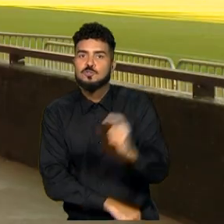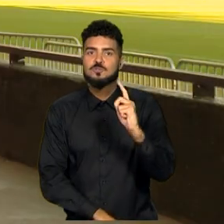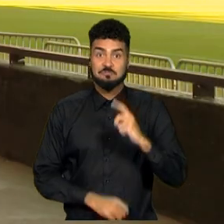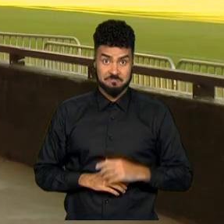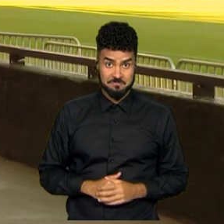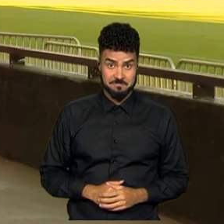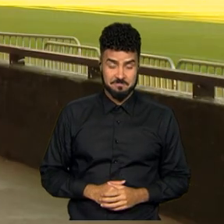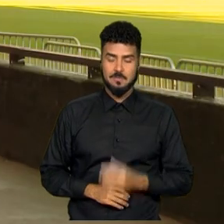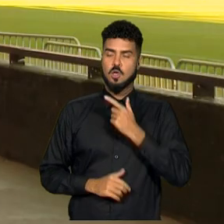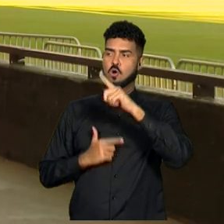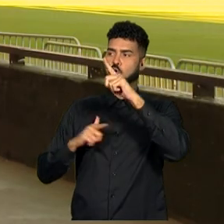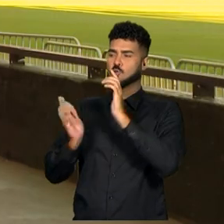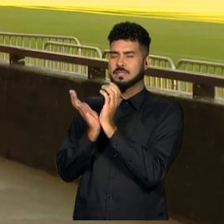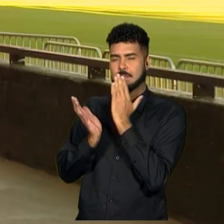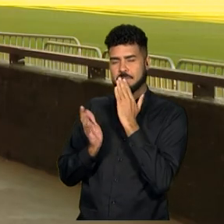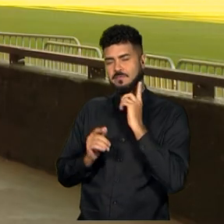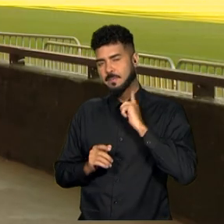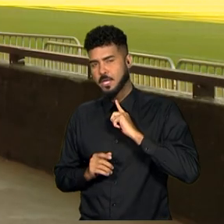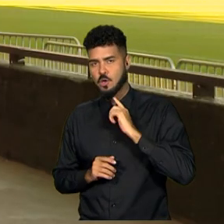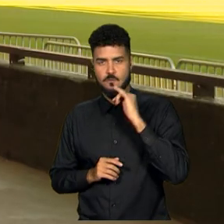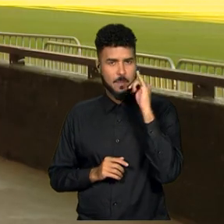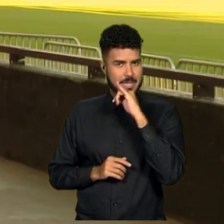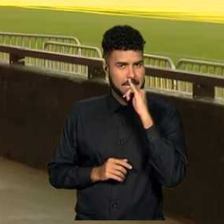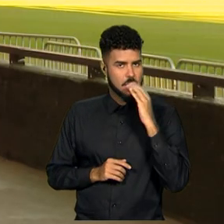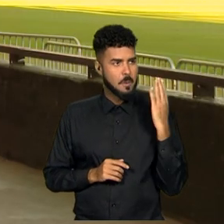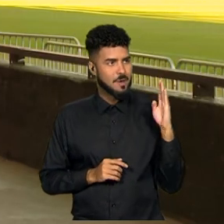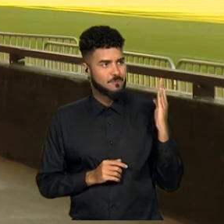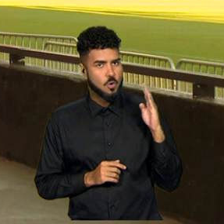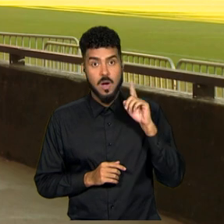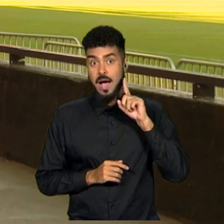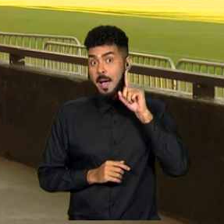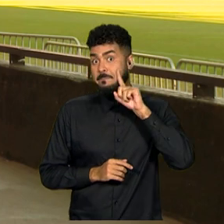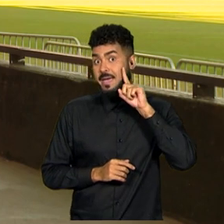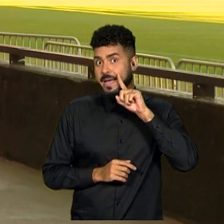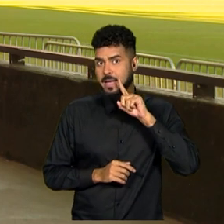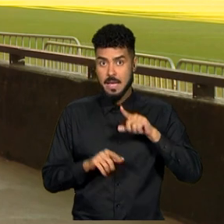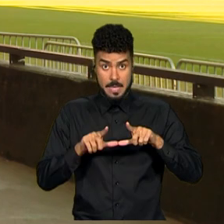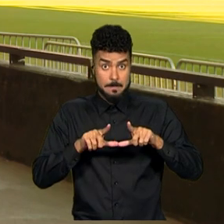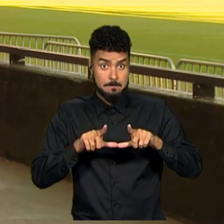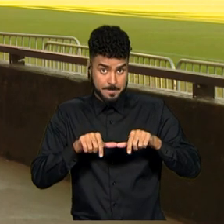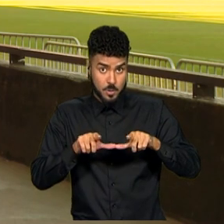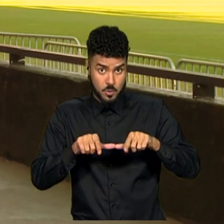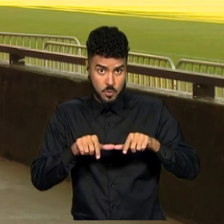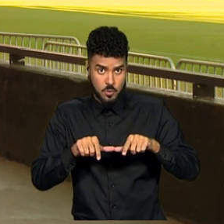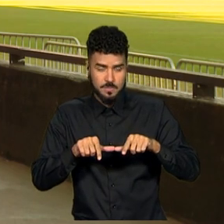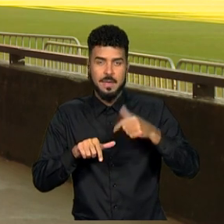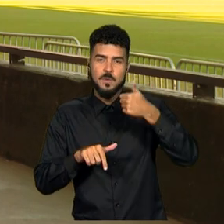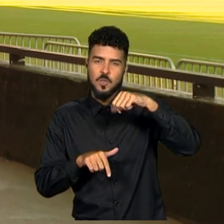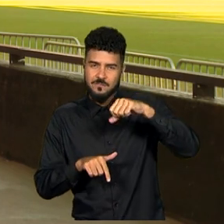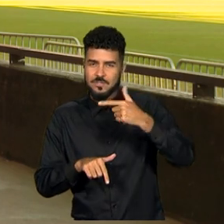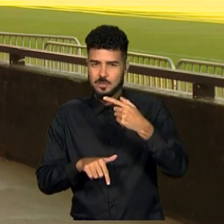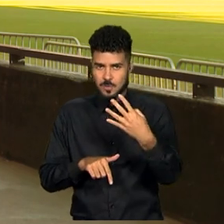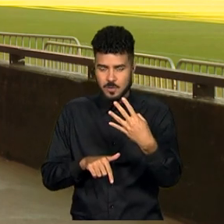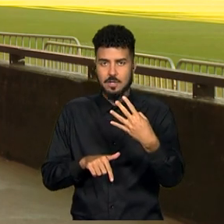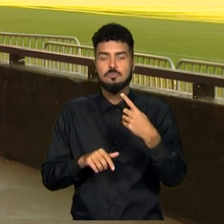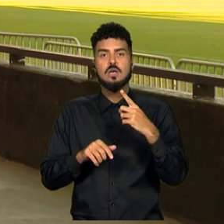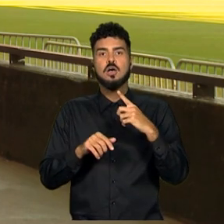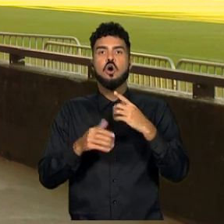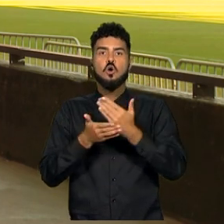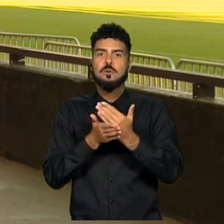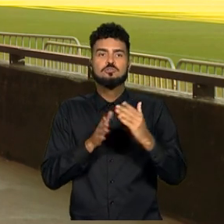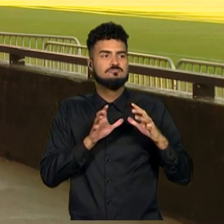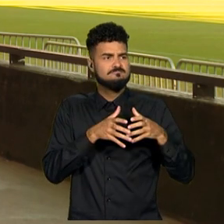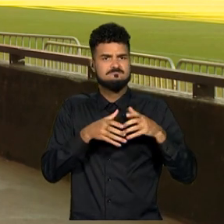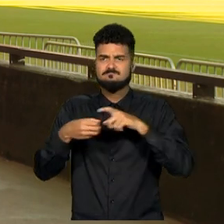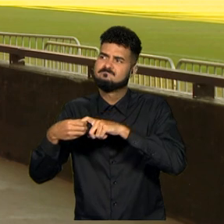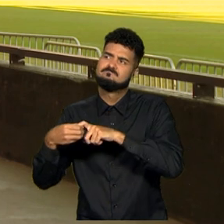Os outros clubes, Flamengo, Fluminense, Botafogo, América e o Bangu, em 1924, vão romper com a